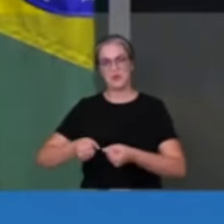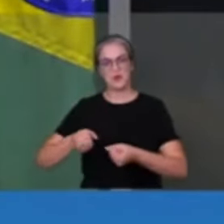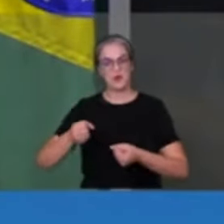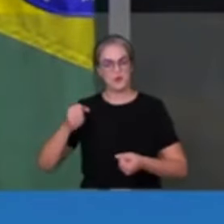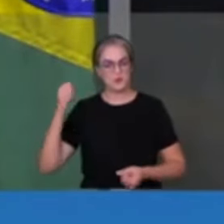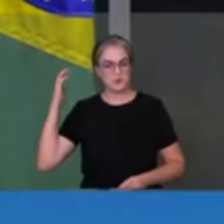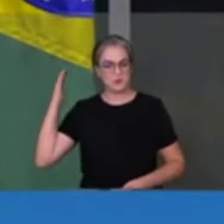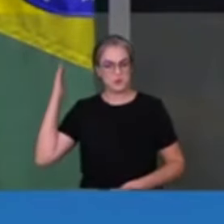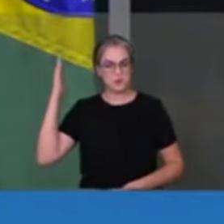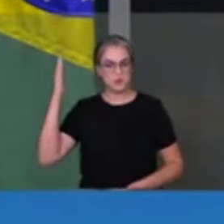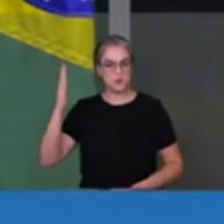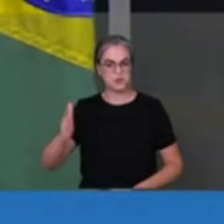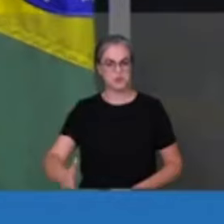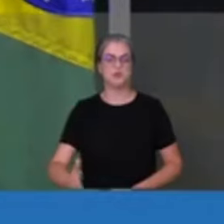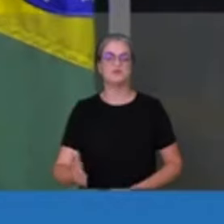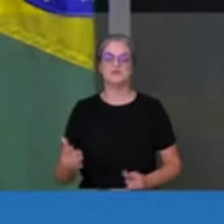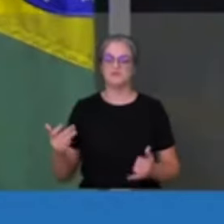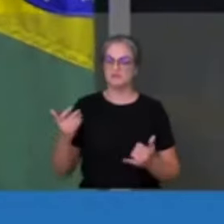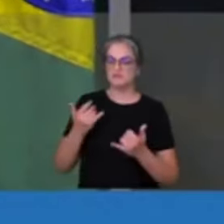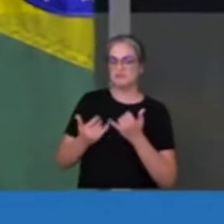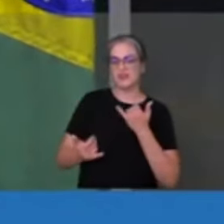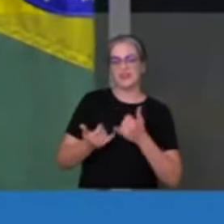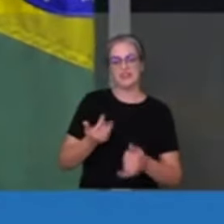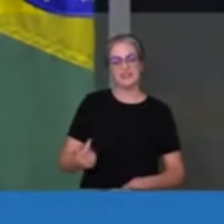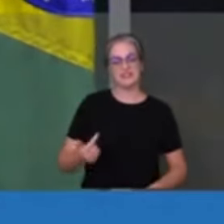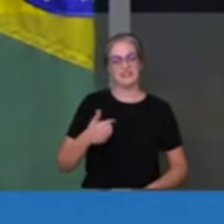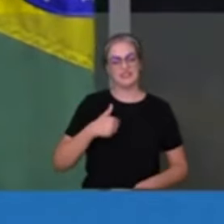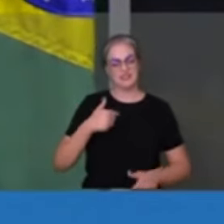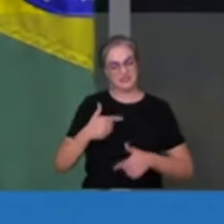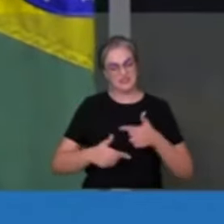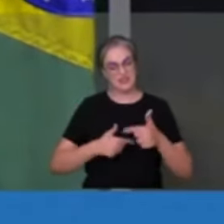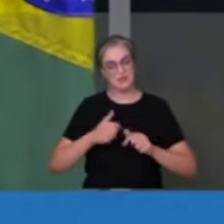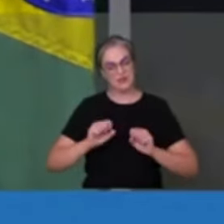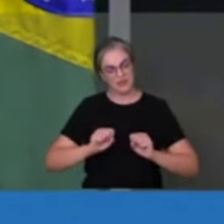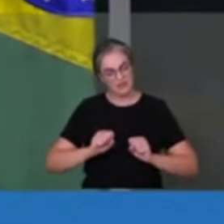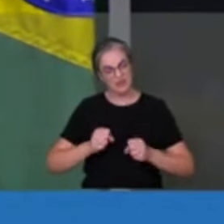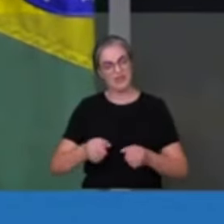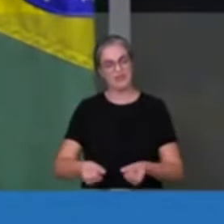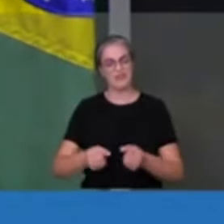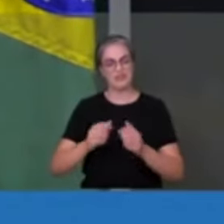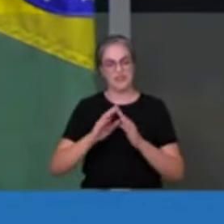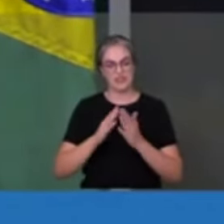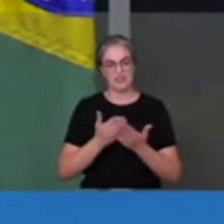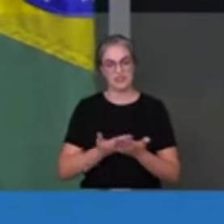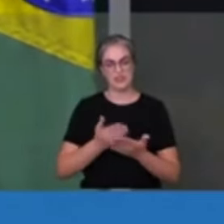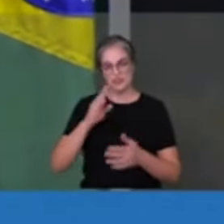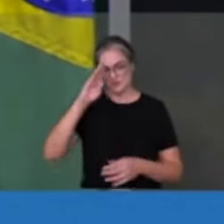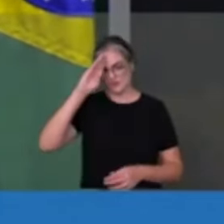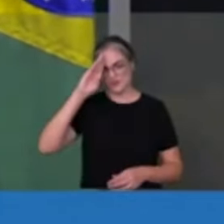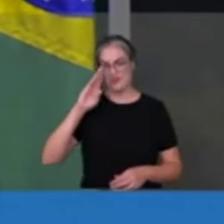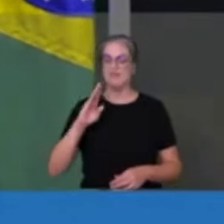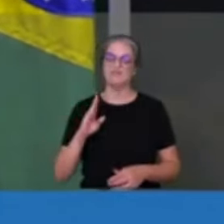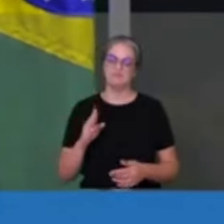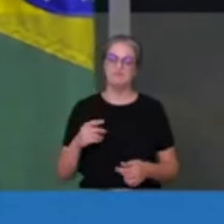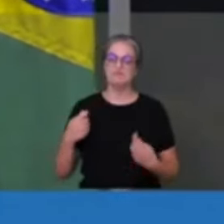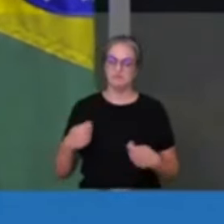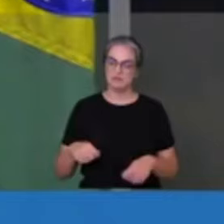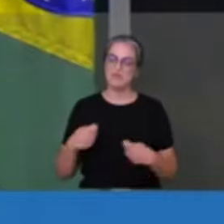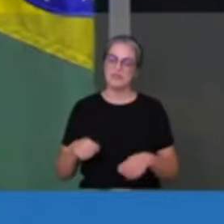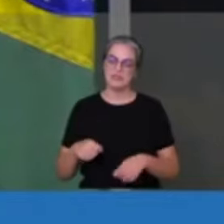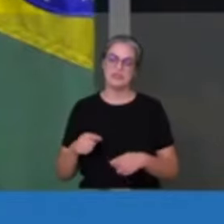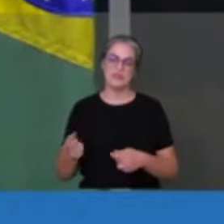com o meu trabalho em defesa das escolas cívico-militares resgatar os